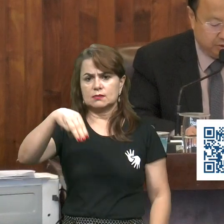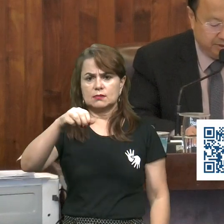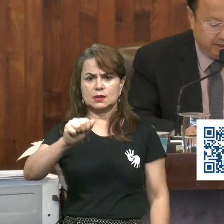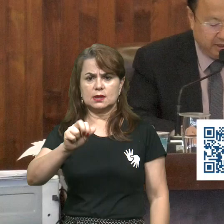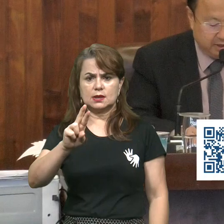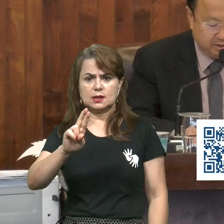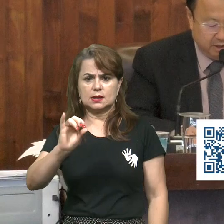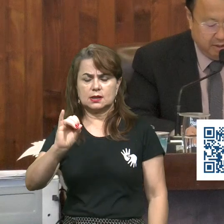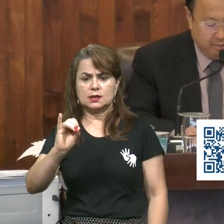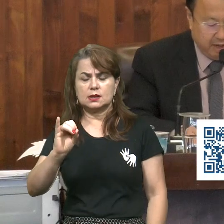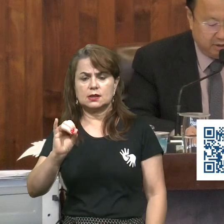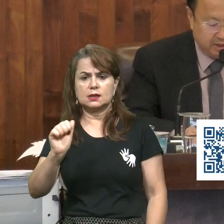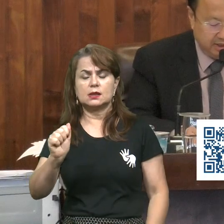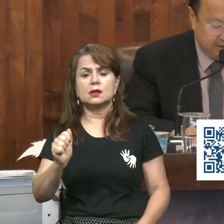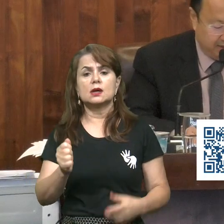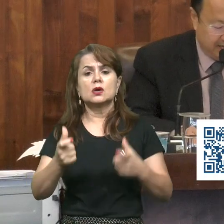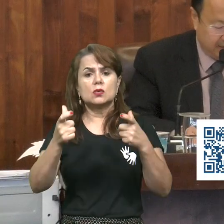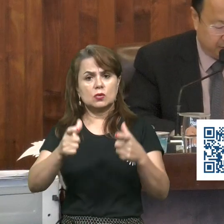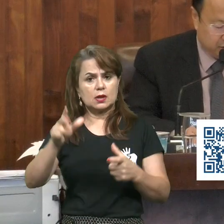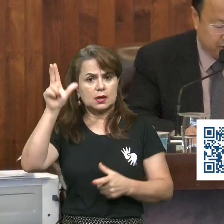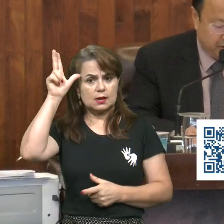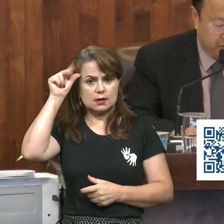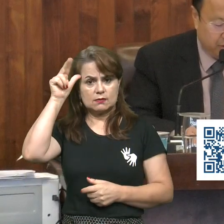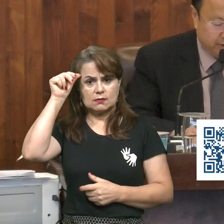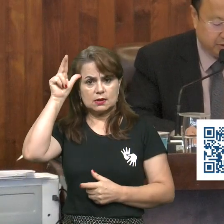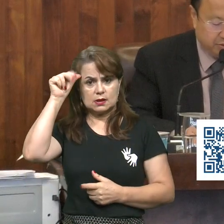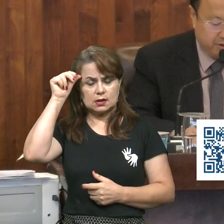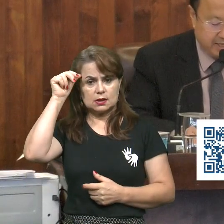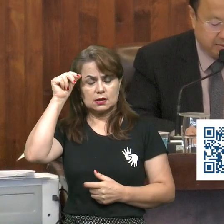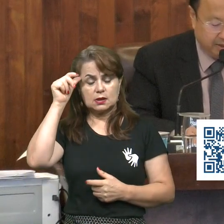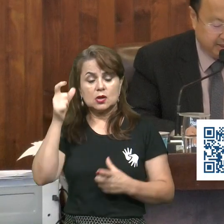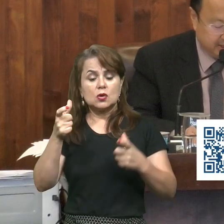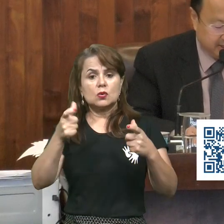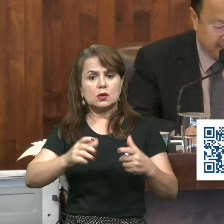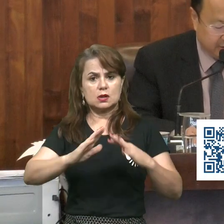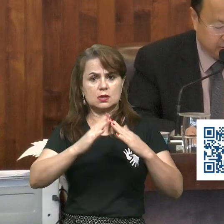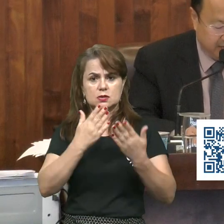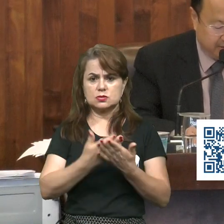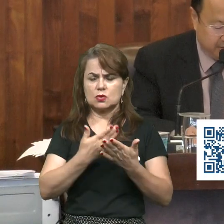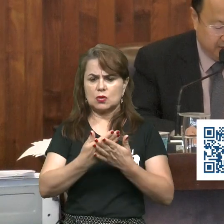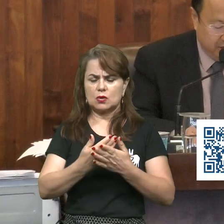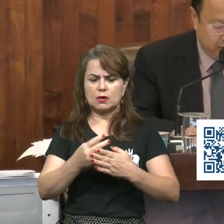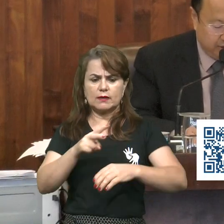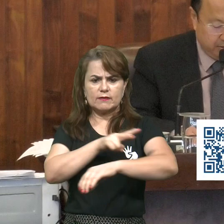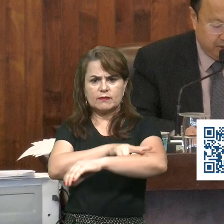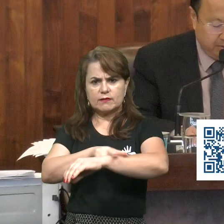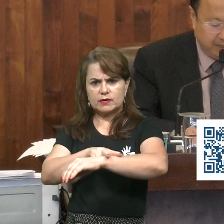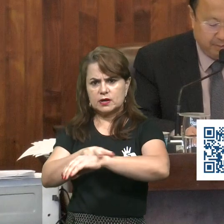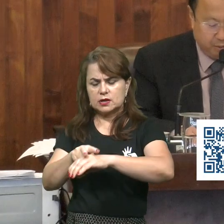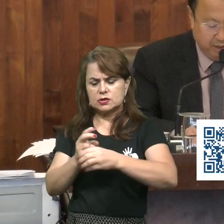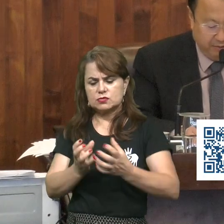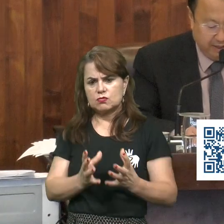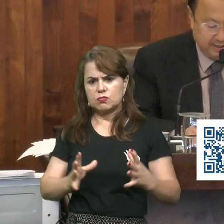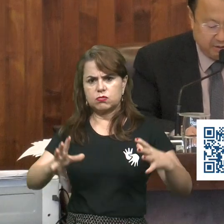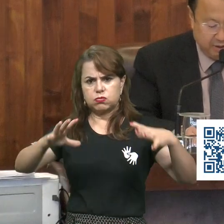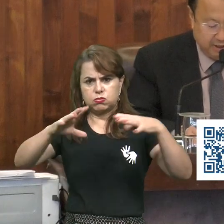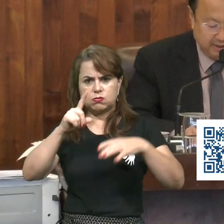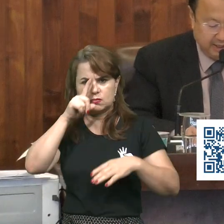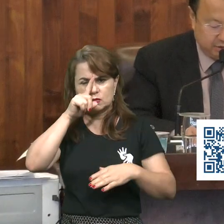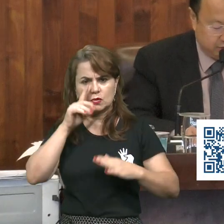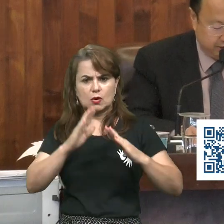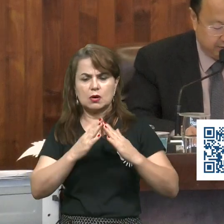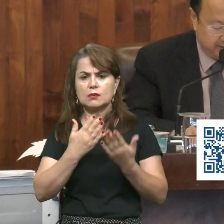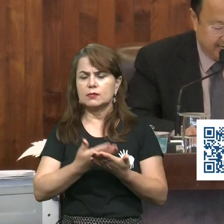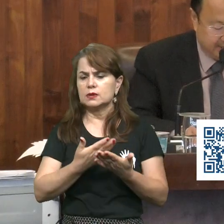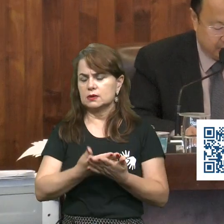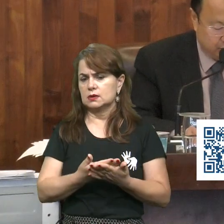número 2500, bairro Jardim Cavalari, pois o local encontra-se com crescimento exagerado do mato, contribuindo para a proliferação dos